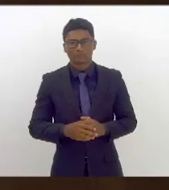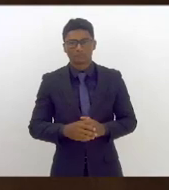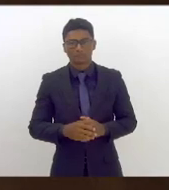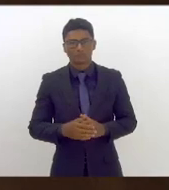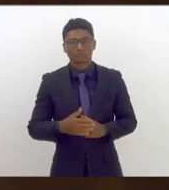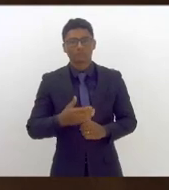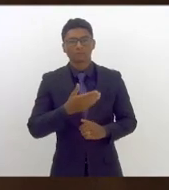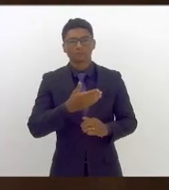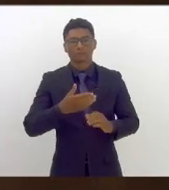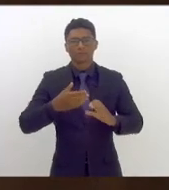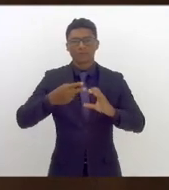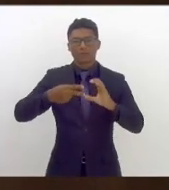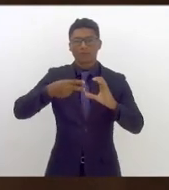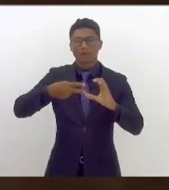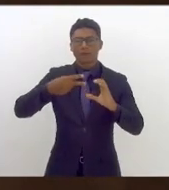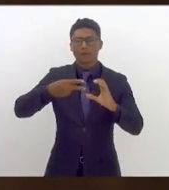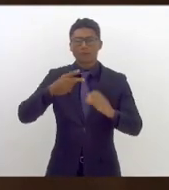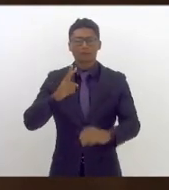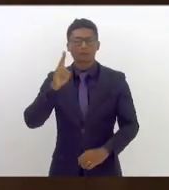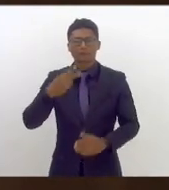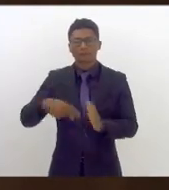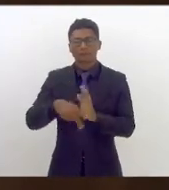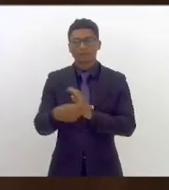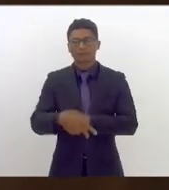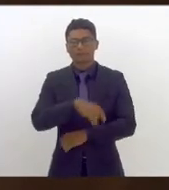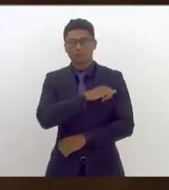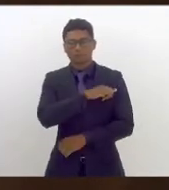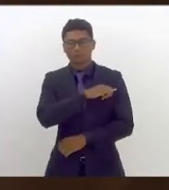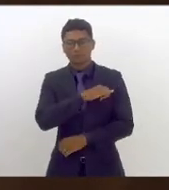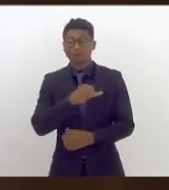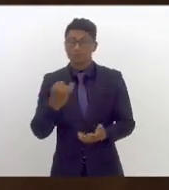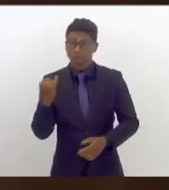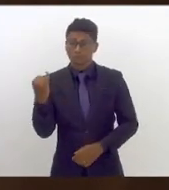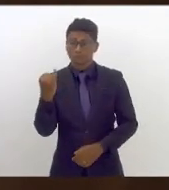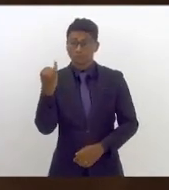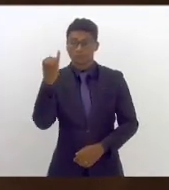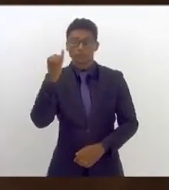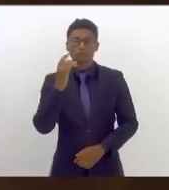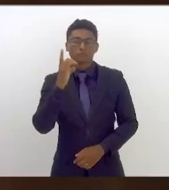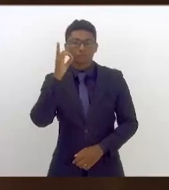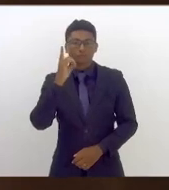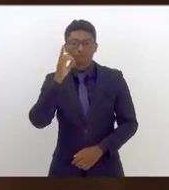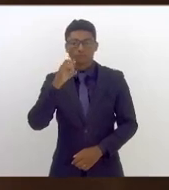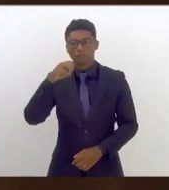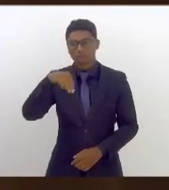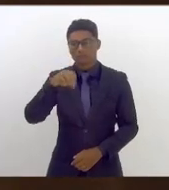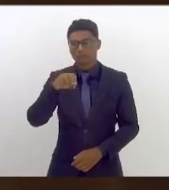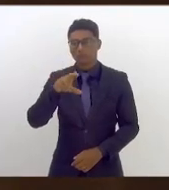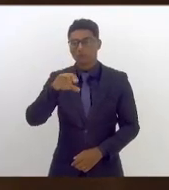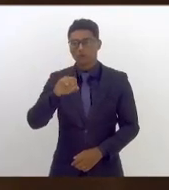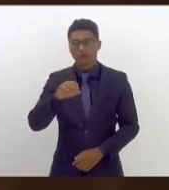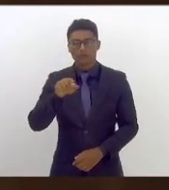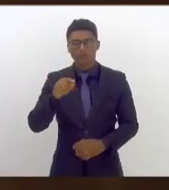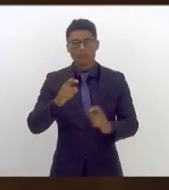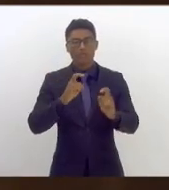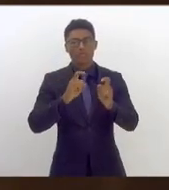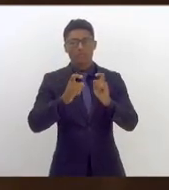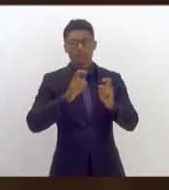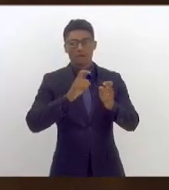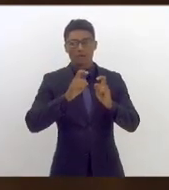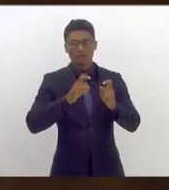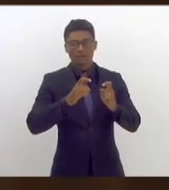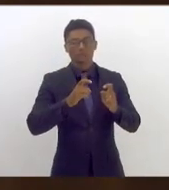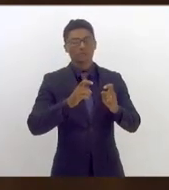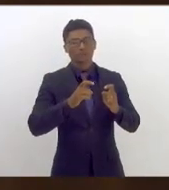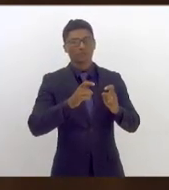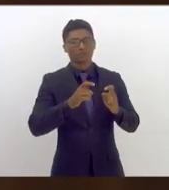Vereadores do Rio de Janeiro, e é muito importante quando Mônica Francisco encampa também esse debate no Estado.